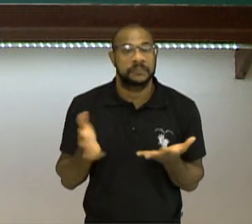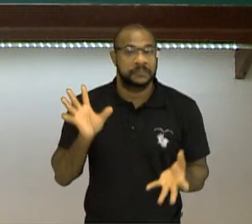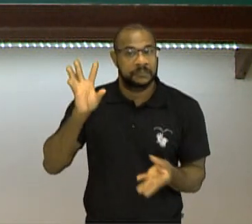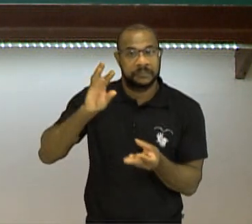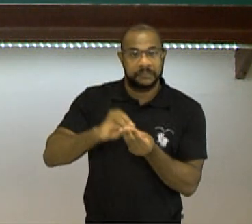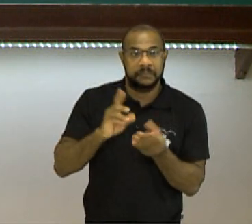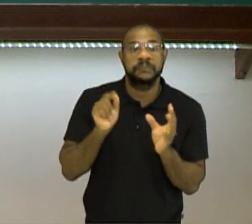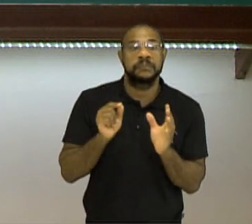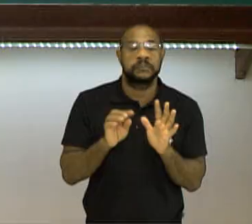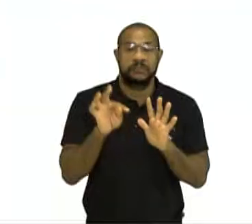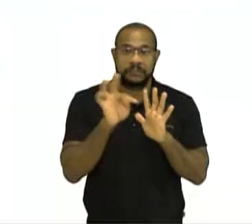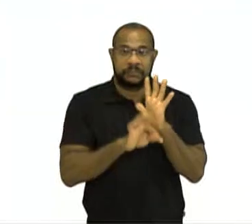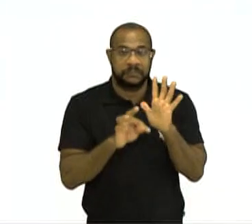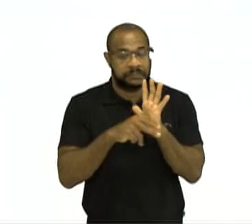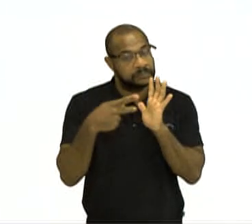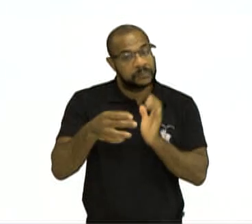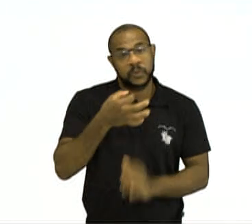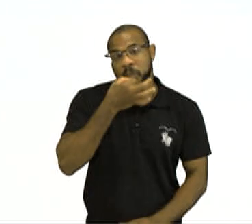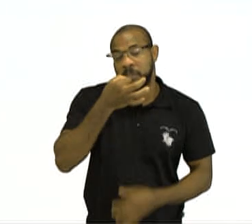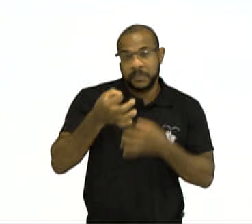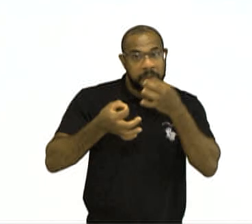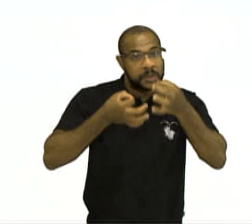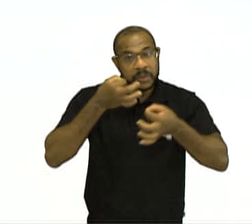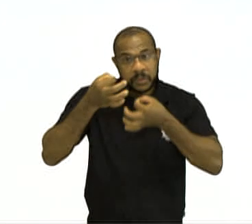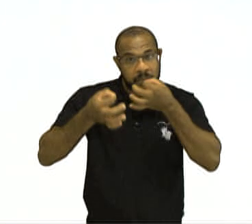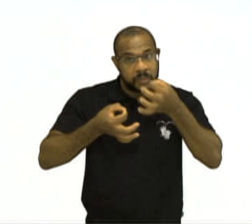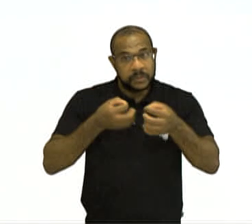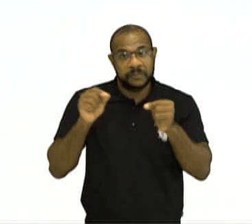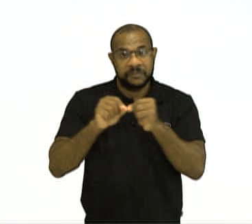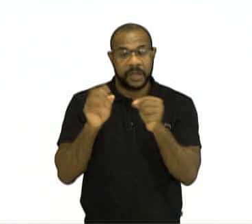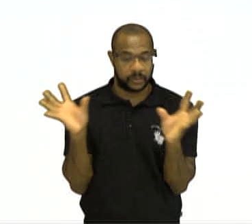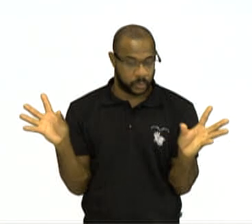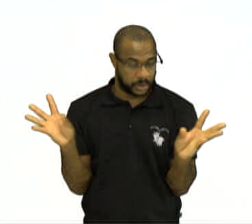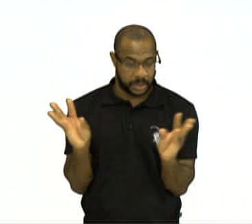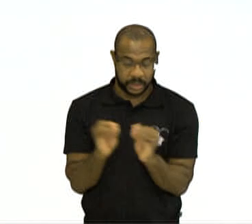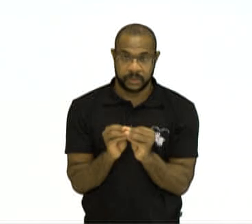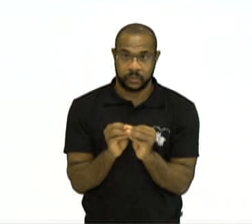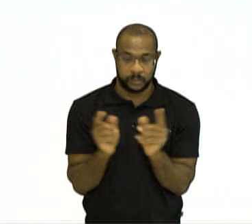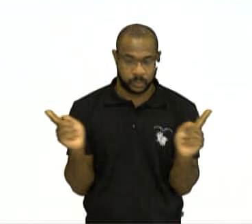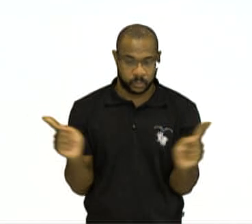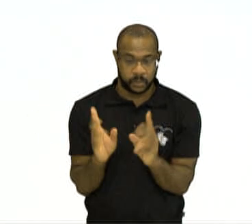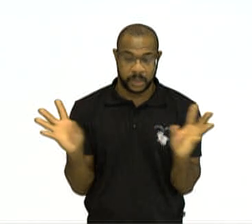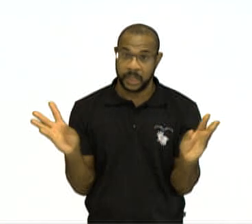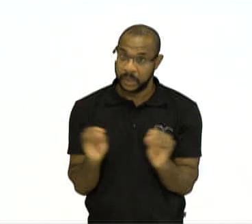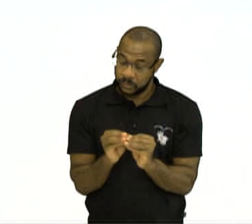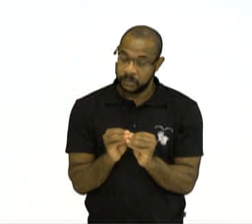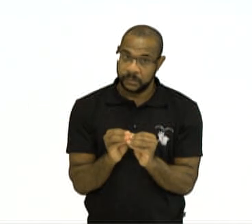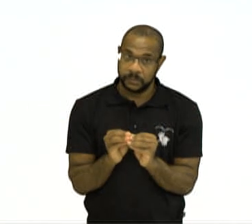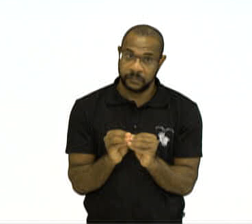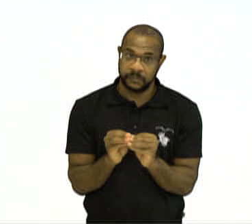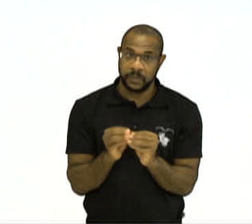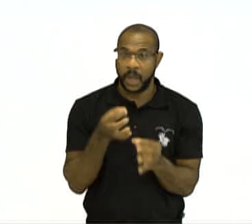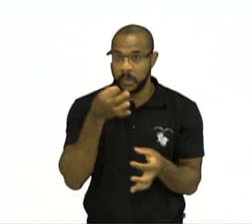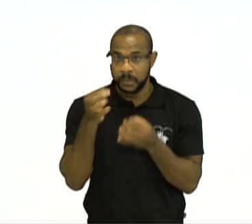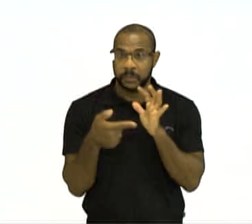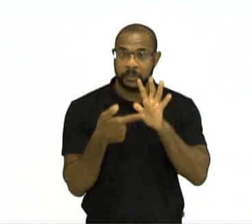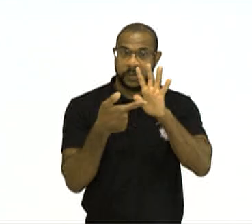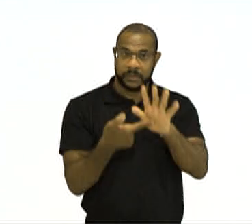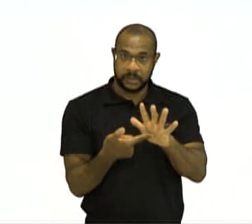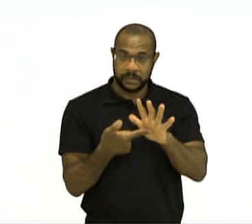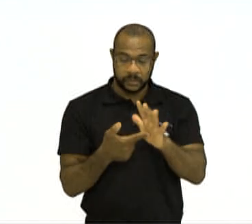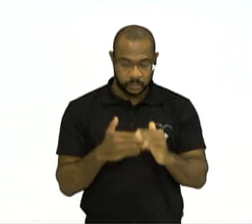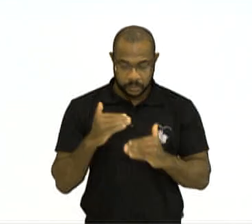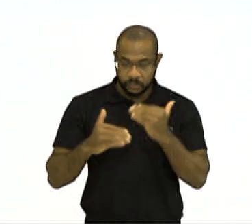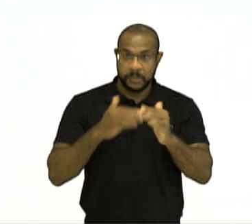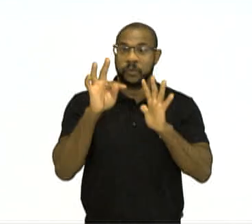texto retomando a sua opinião sobre o tema e sintetizando, resumindo, os argumentos apresentados no